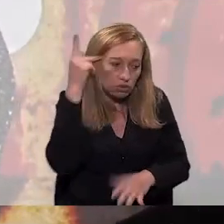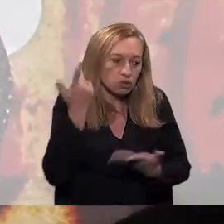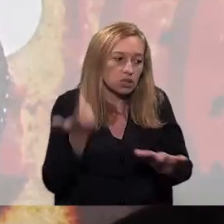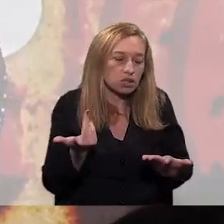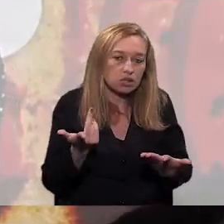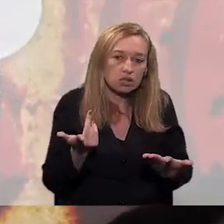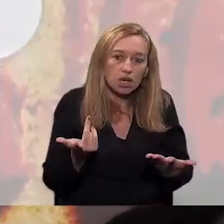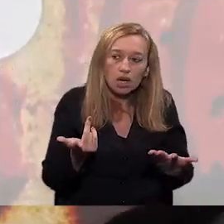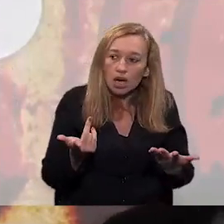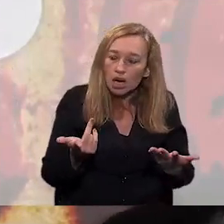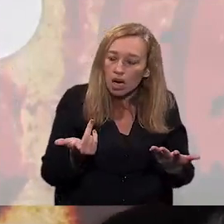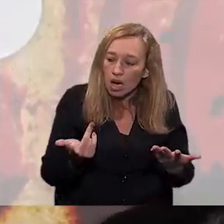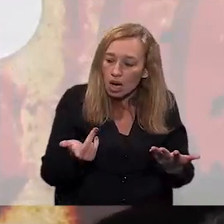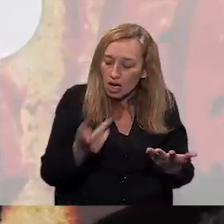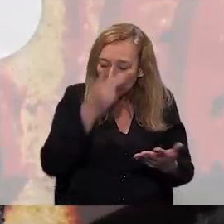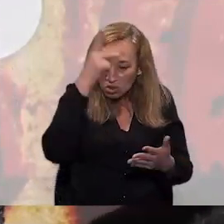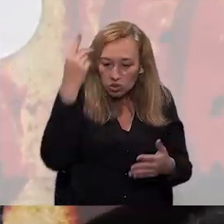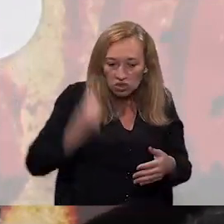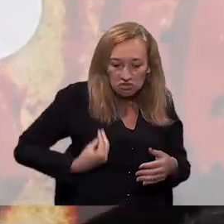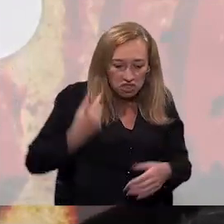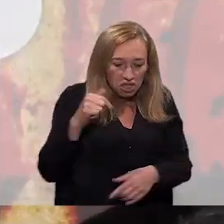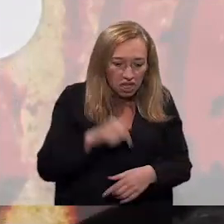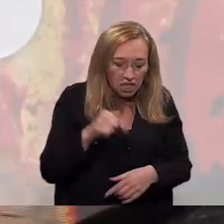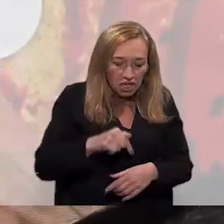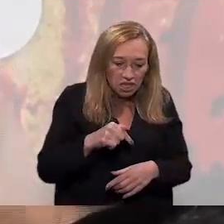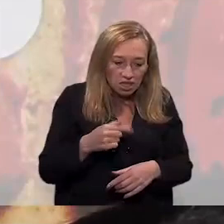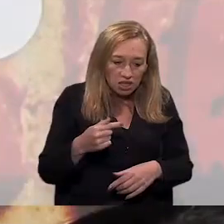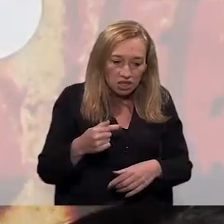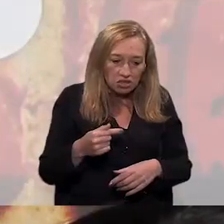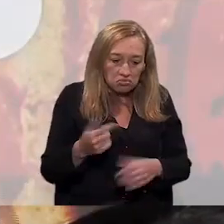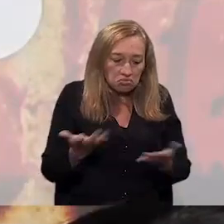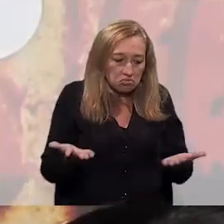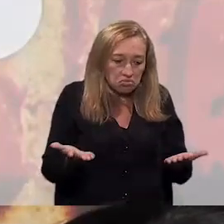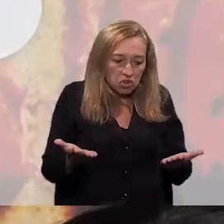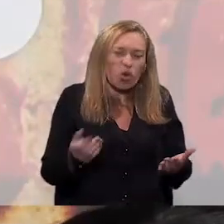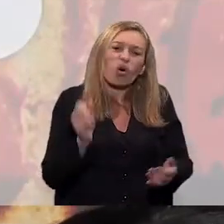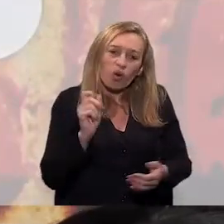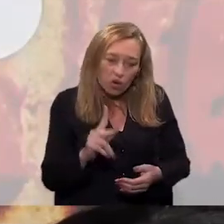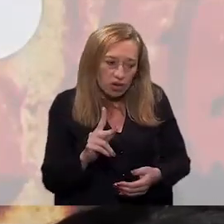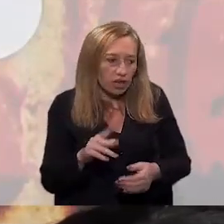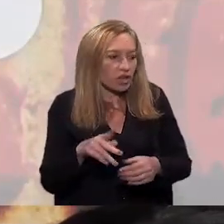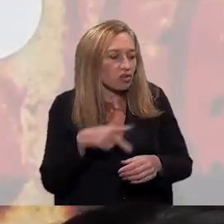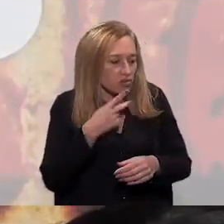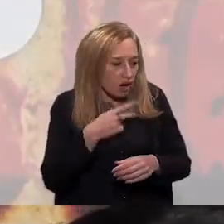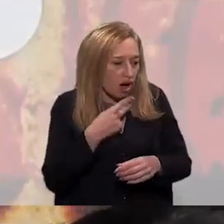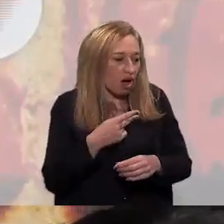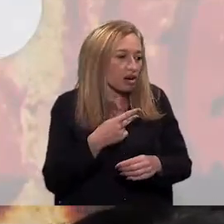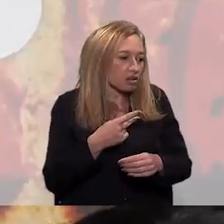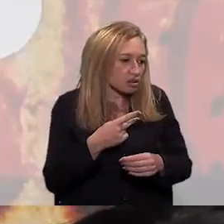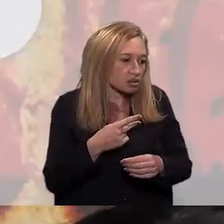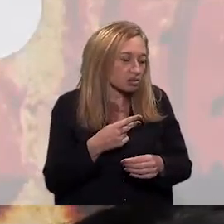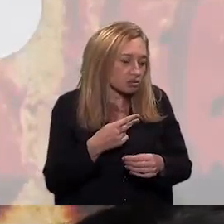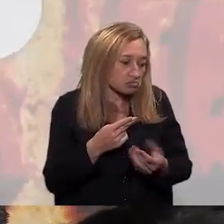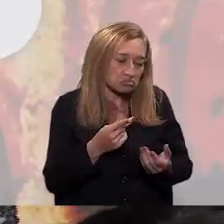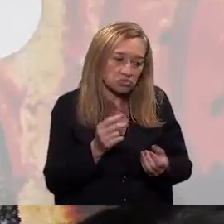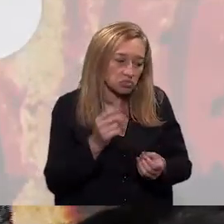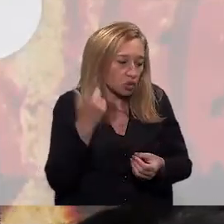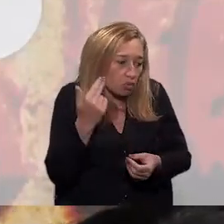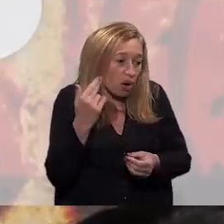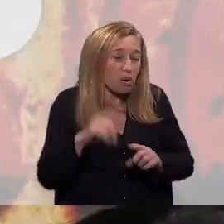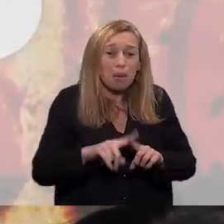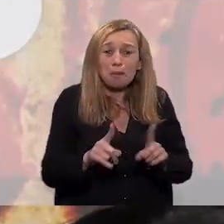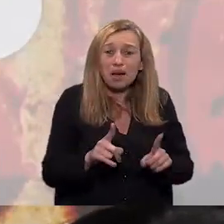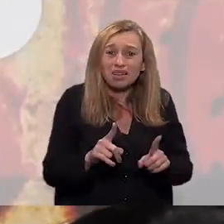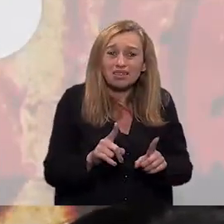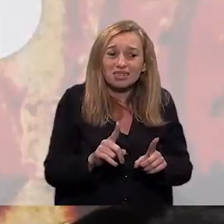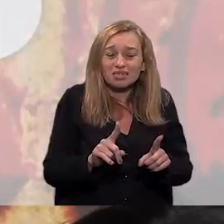as pessoas. As pessoas, se elas estão aqui no meu cotidiano, ok, eu converso, tenho uma